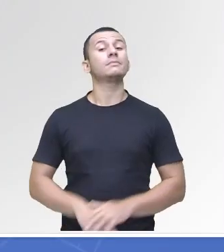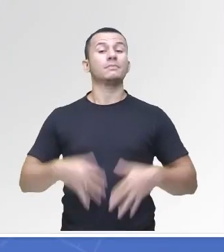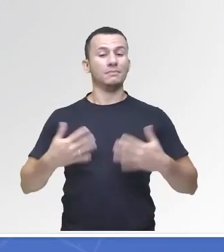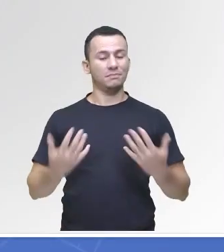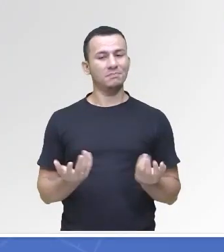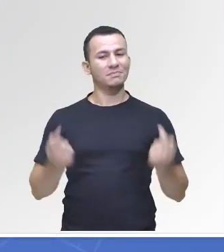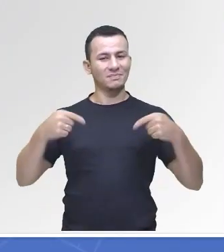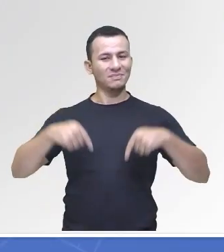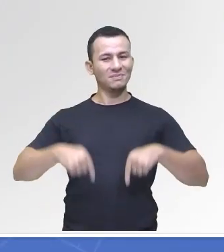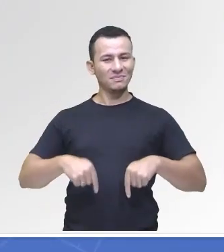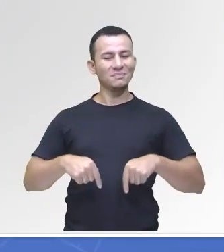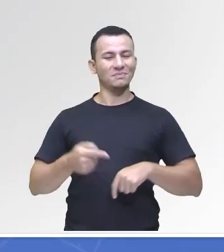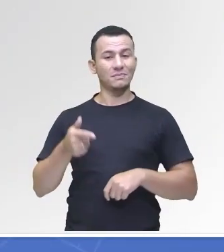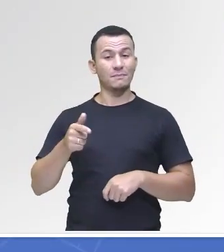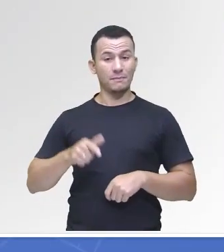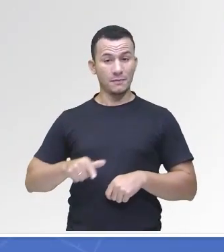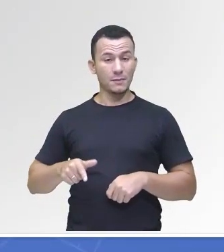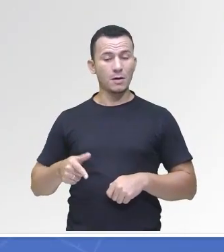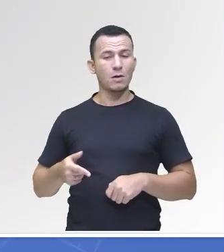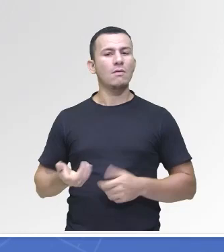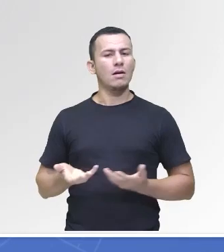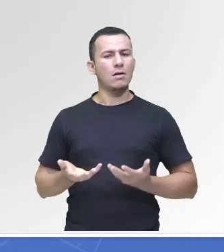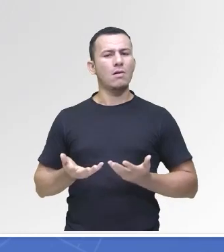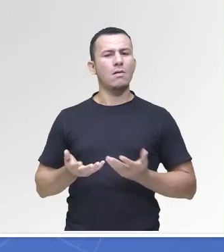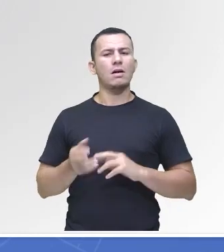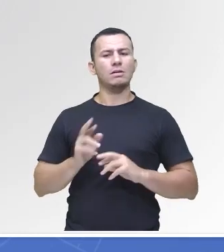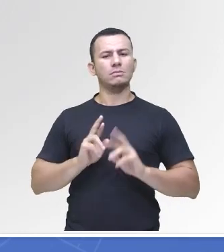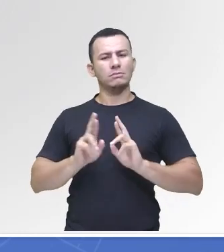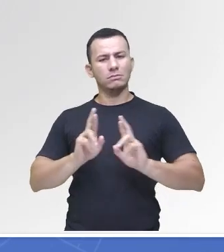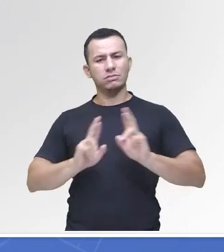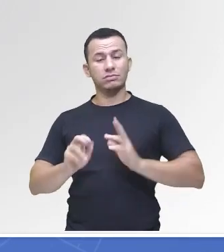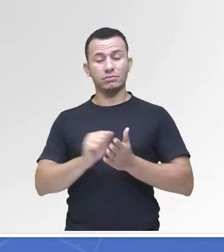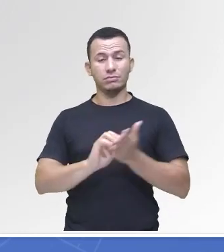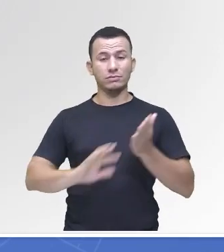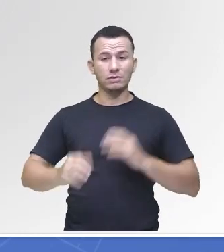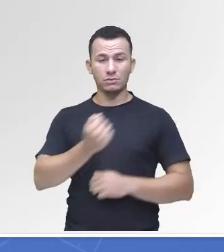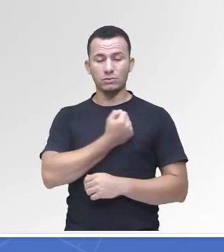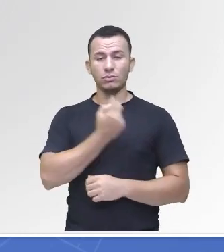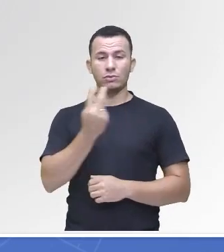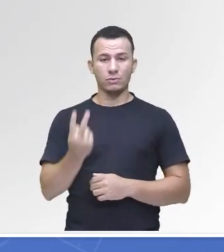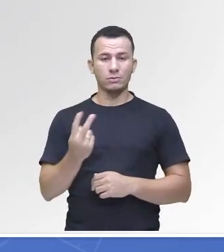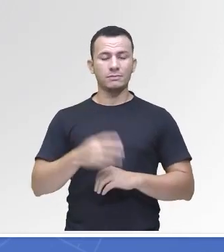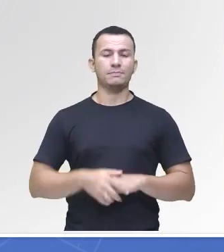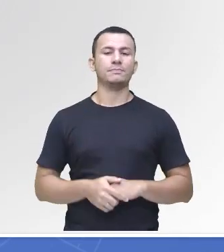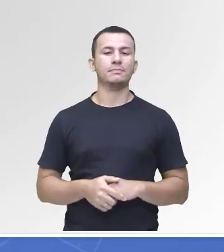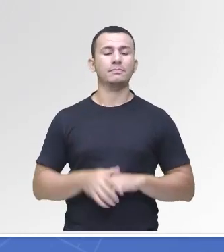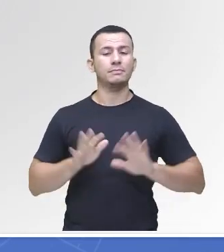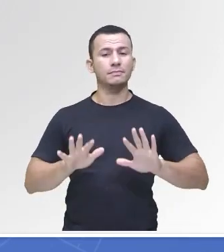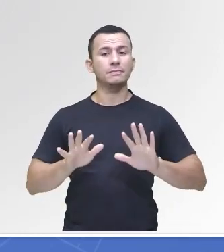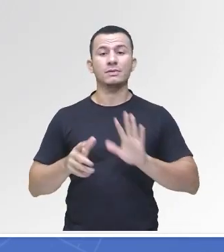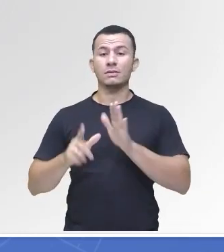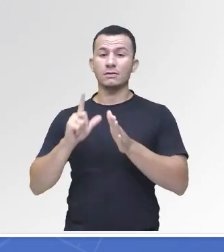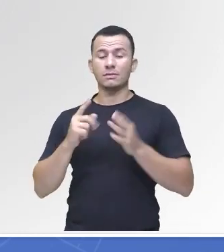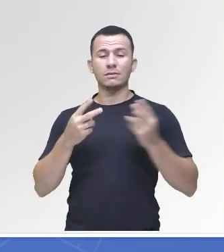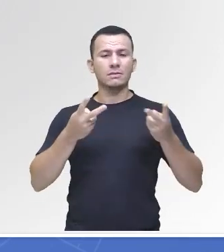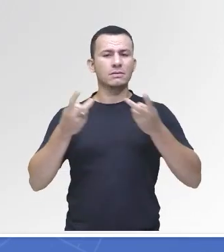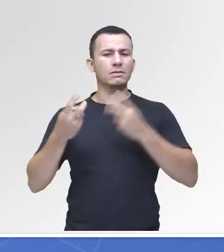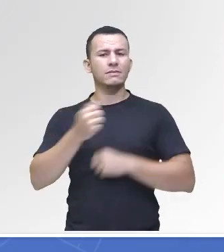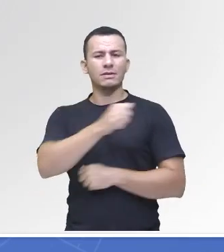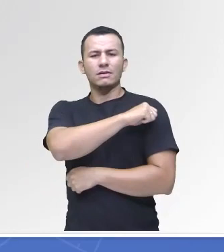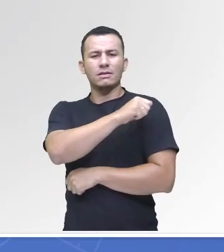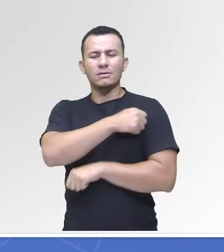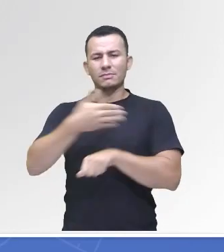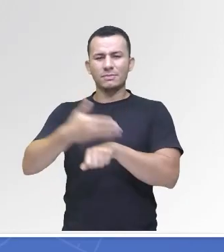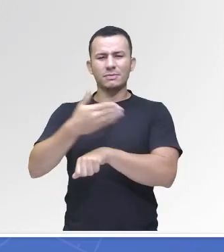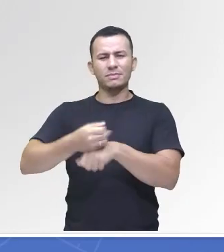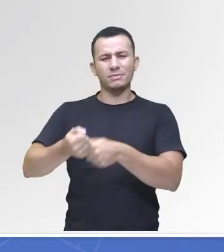Muito bem, estamos de volta novamente aí para fazer a correção da questão 2, tá? Então, antes vamos observar aí a participação dos